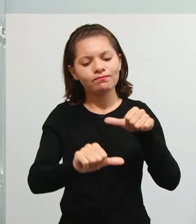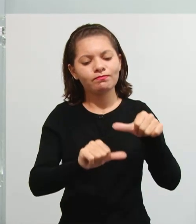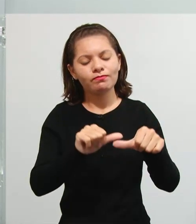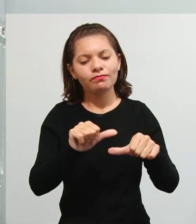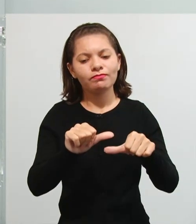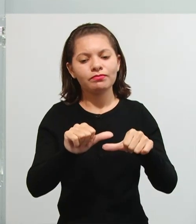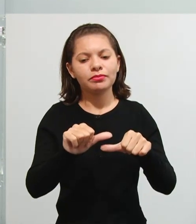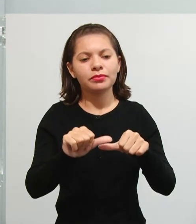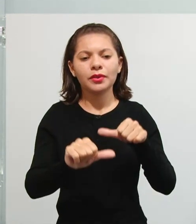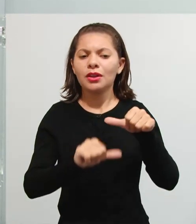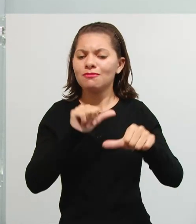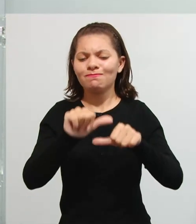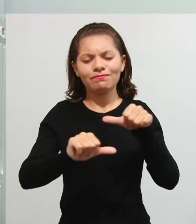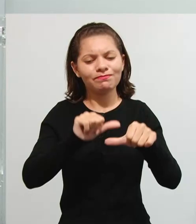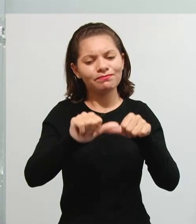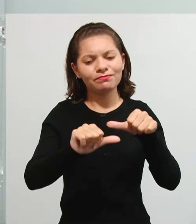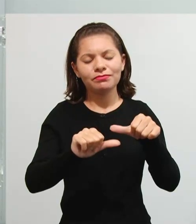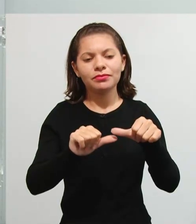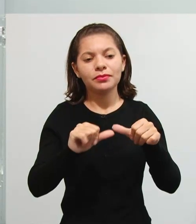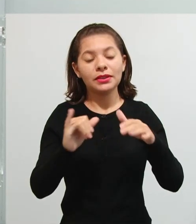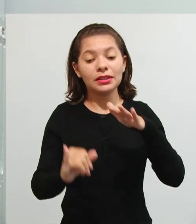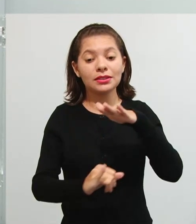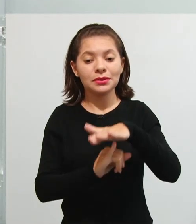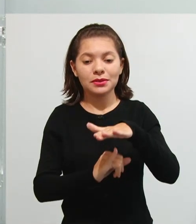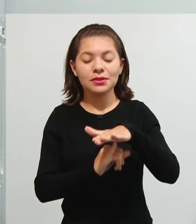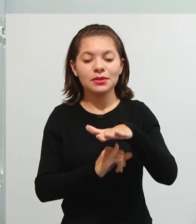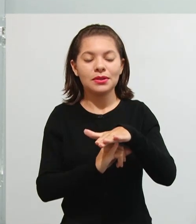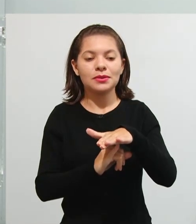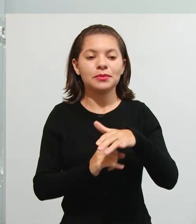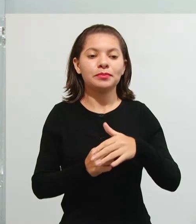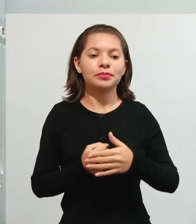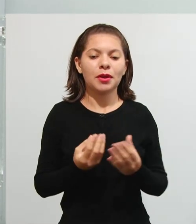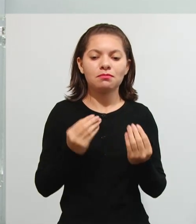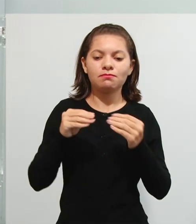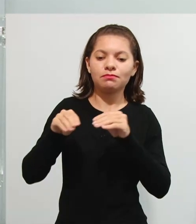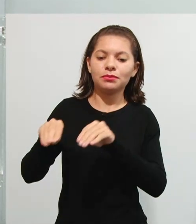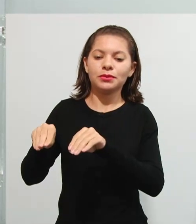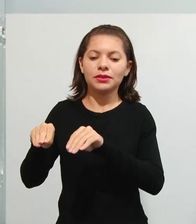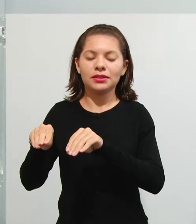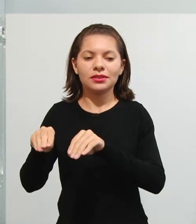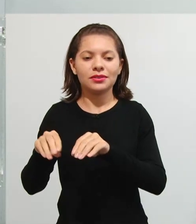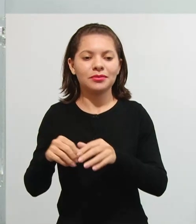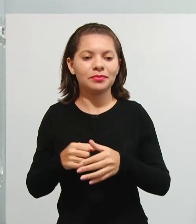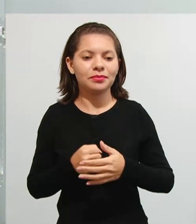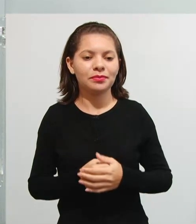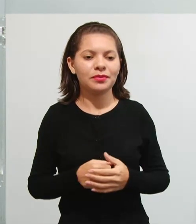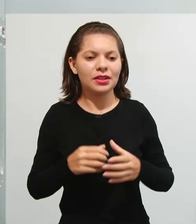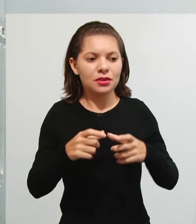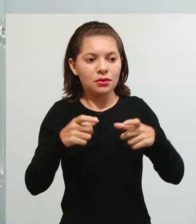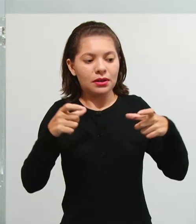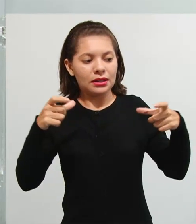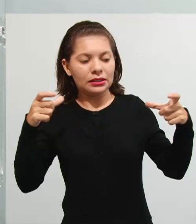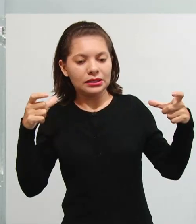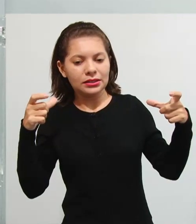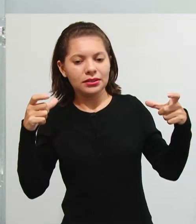ocorre o tempo todo nas organizações são as mudanças. Às vezes elas são imensas, né? São grandes,